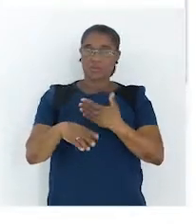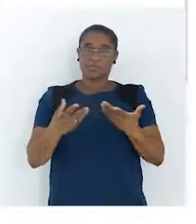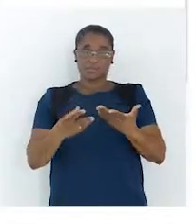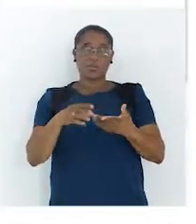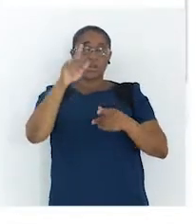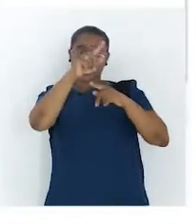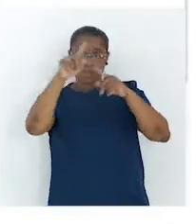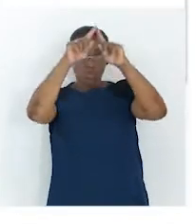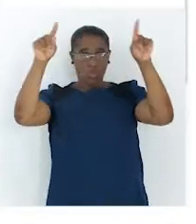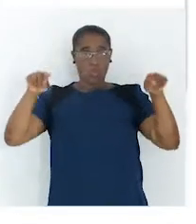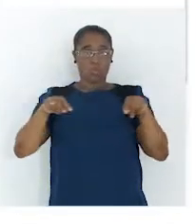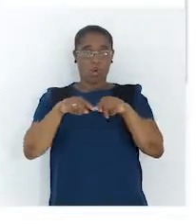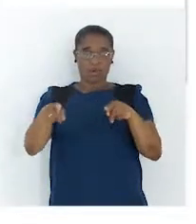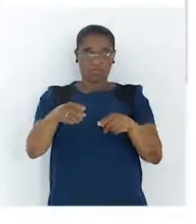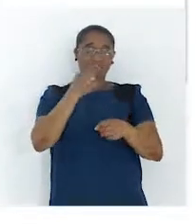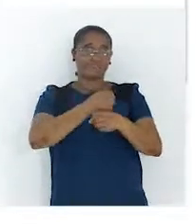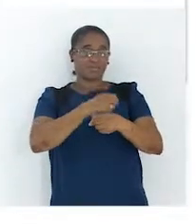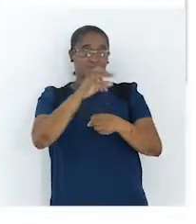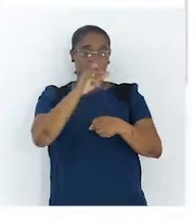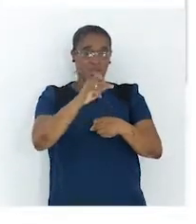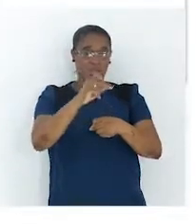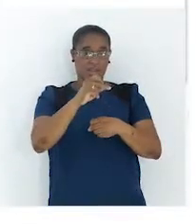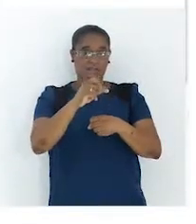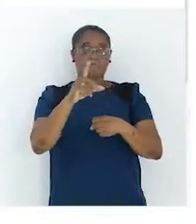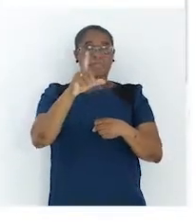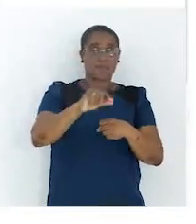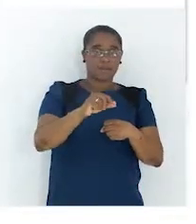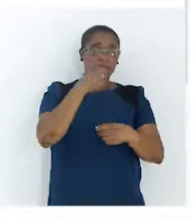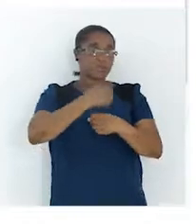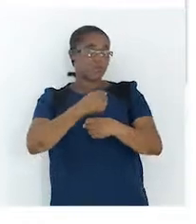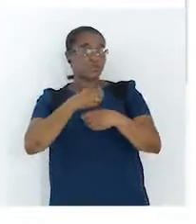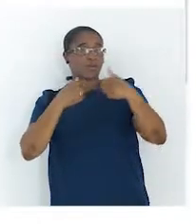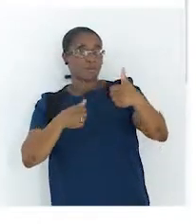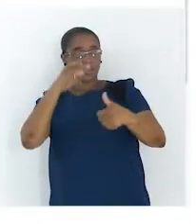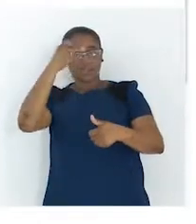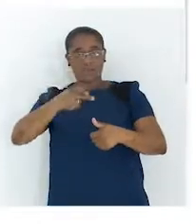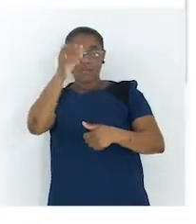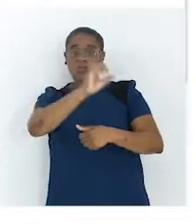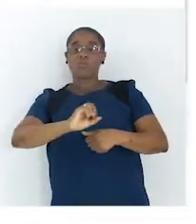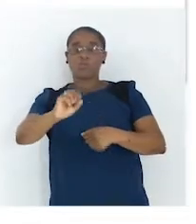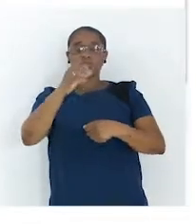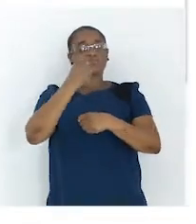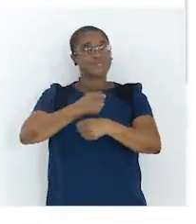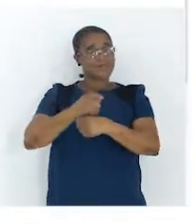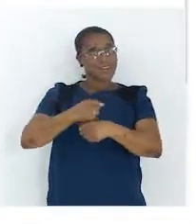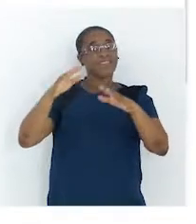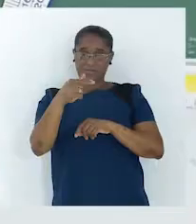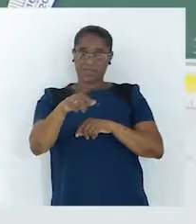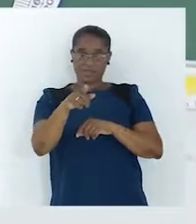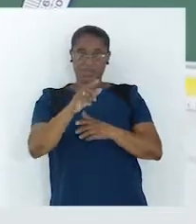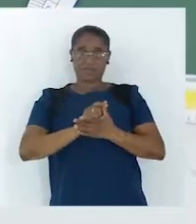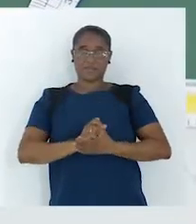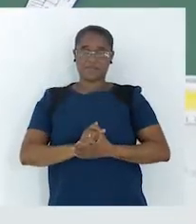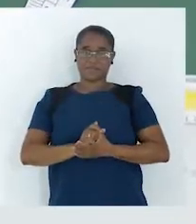no quadro o exercício a enquanto exercícios de bebê fica com o vosso dever de